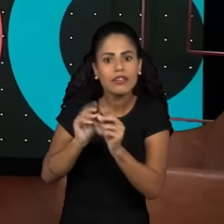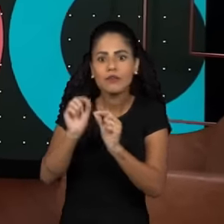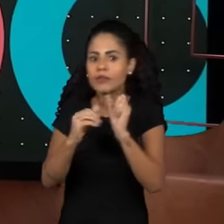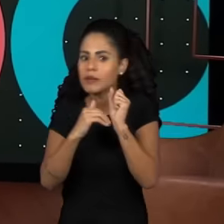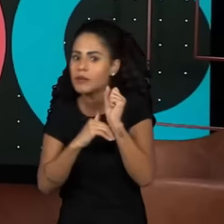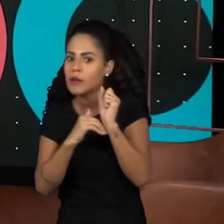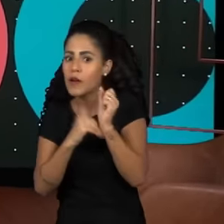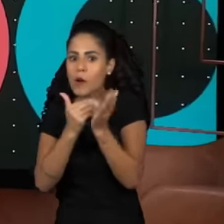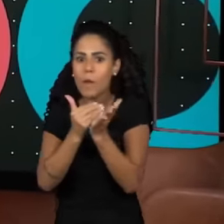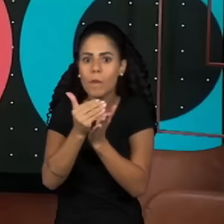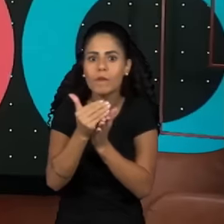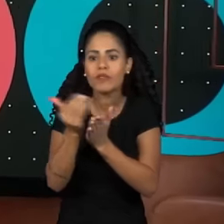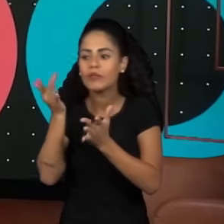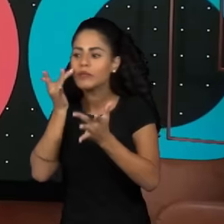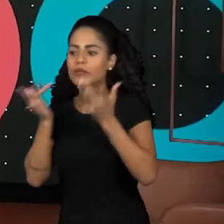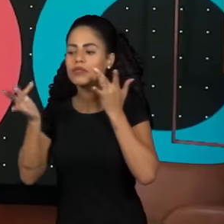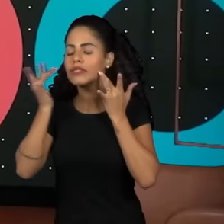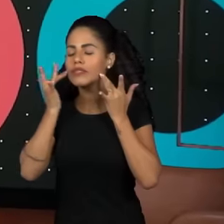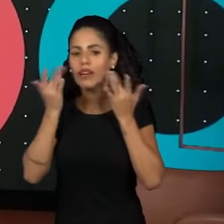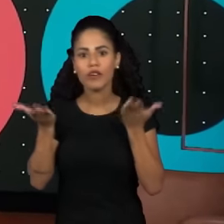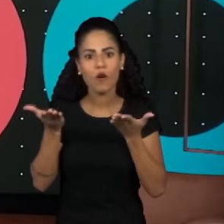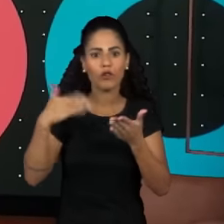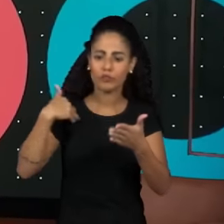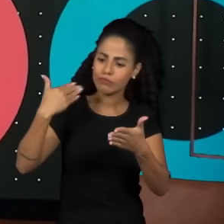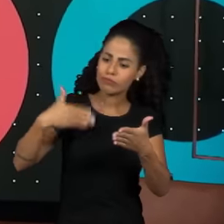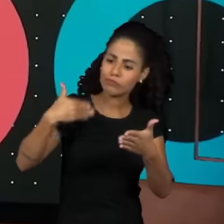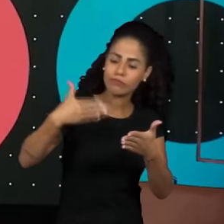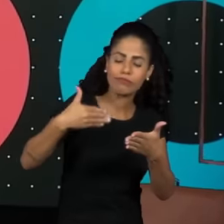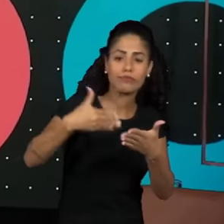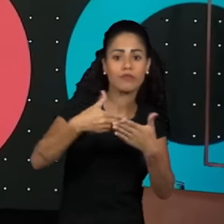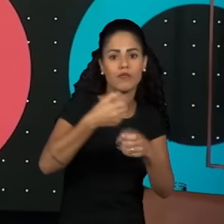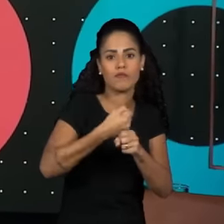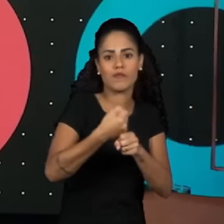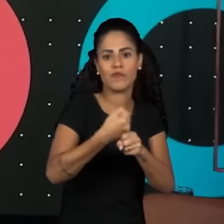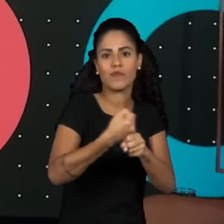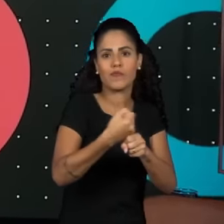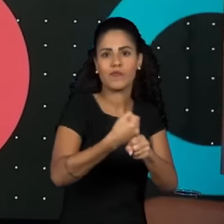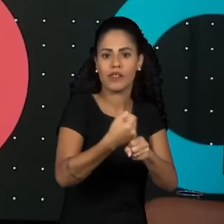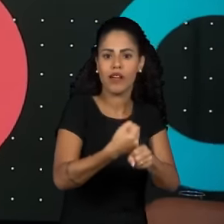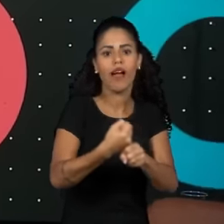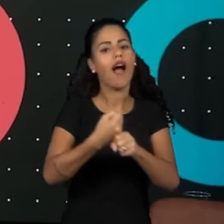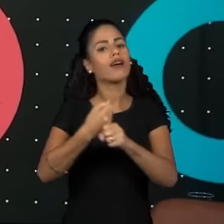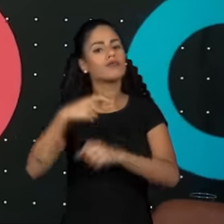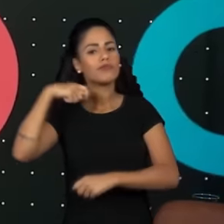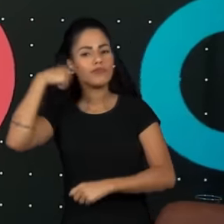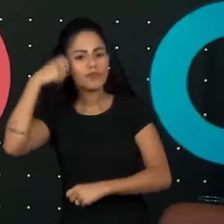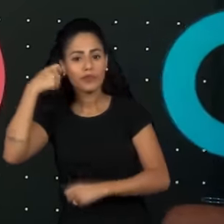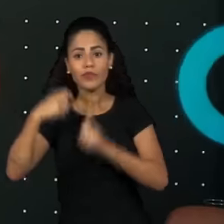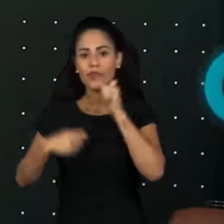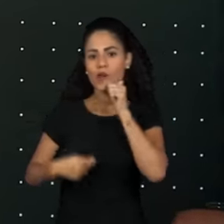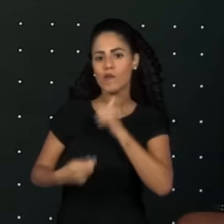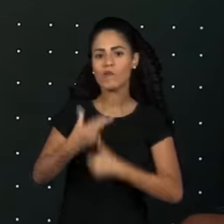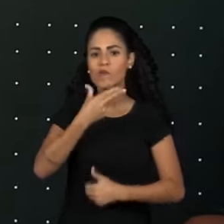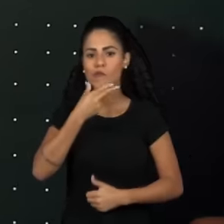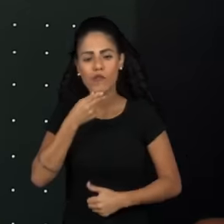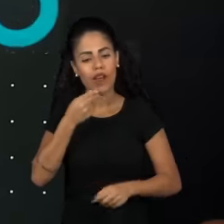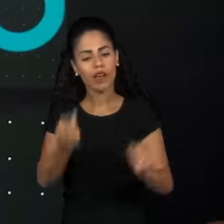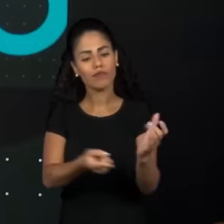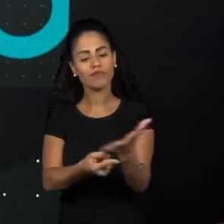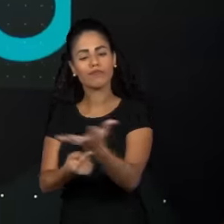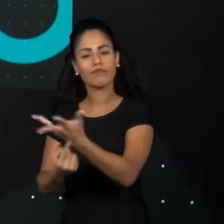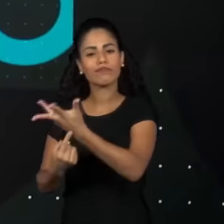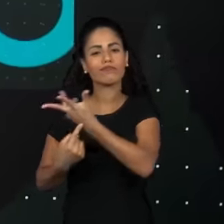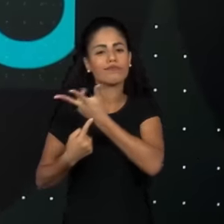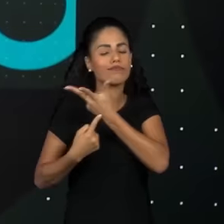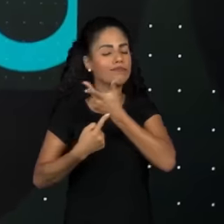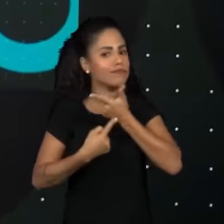que começou com o teatro e atravessa os tempos. No centro de tudo isso estão os atores, que são a alma dessa arte milenar